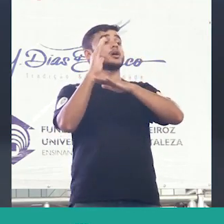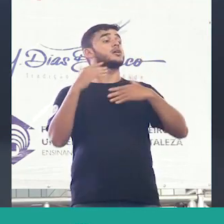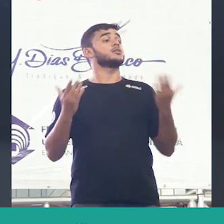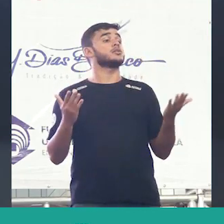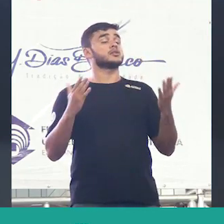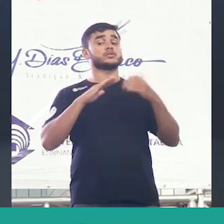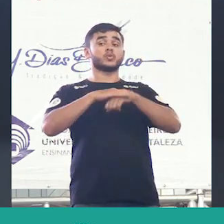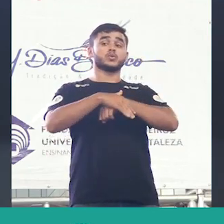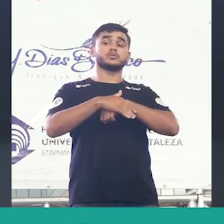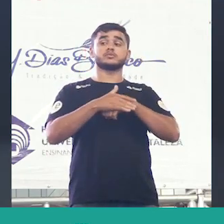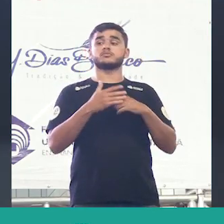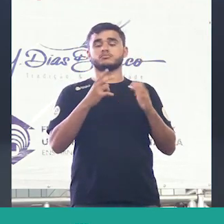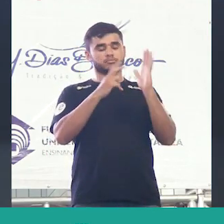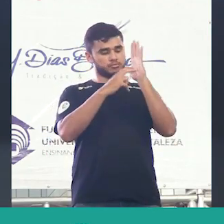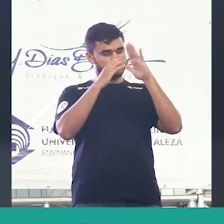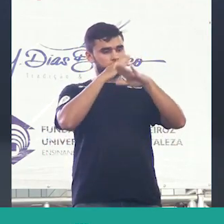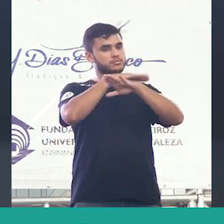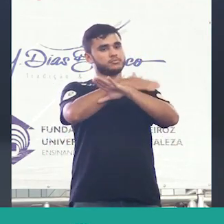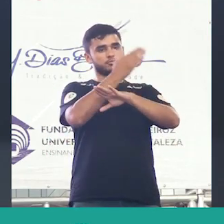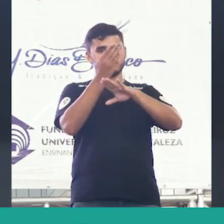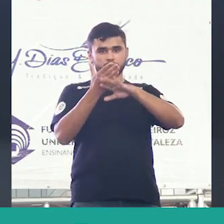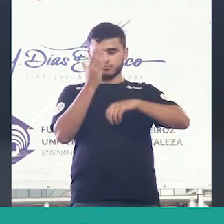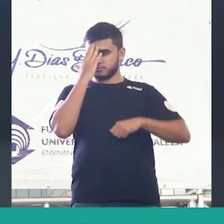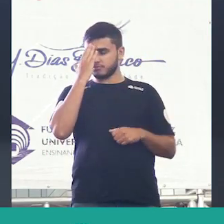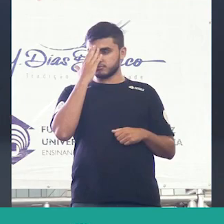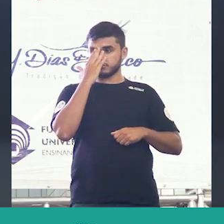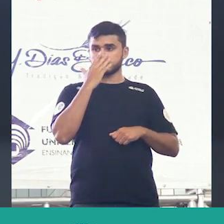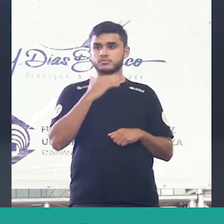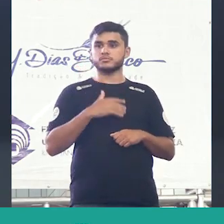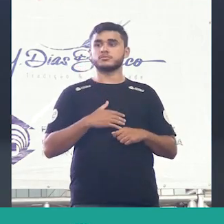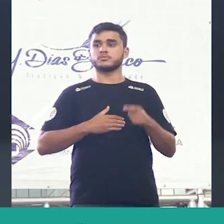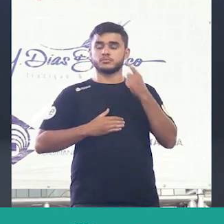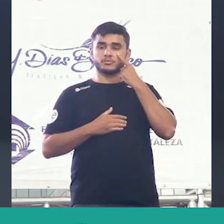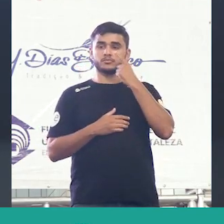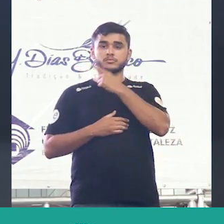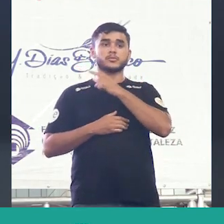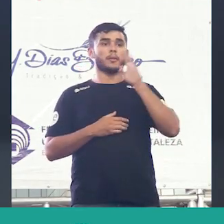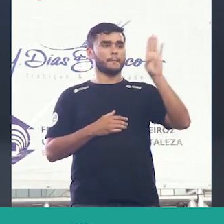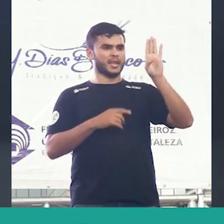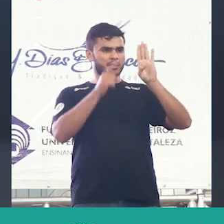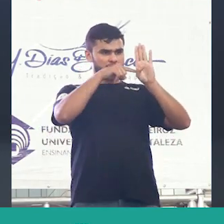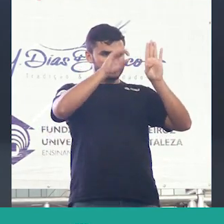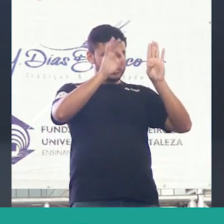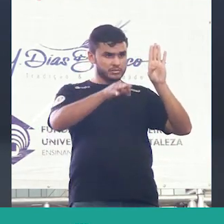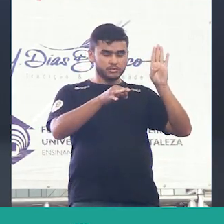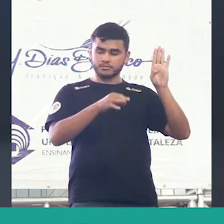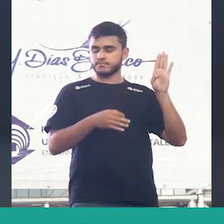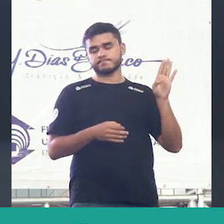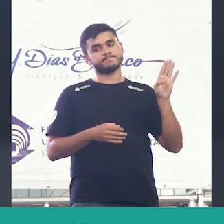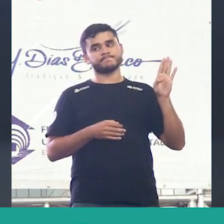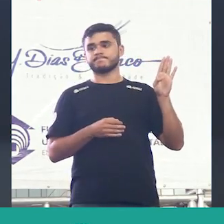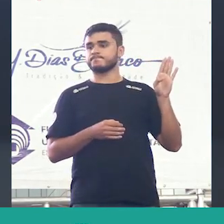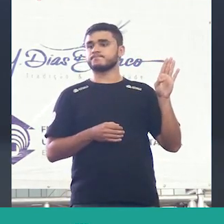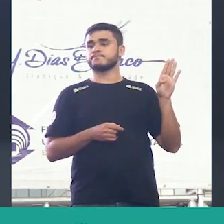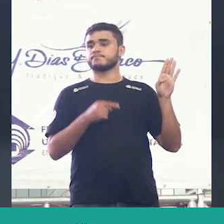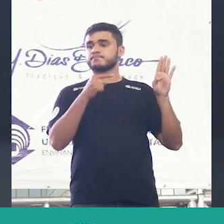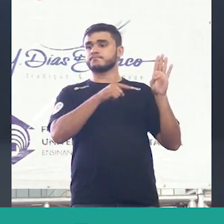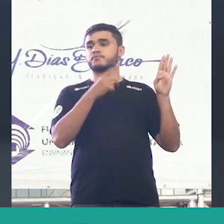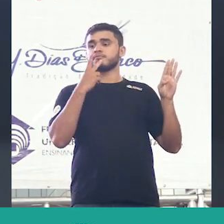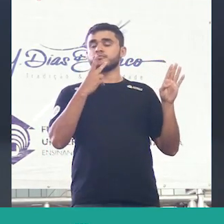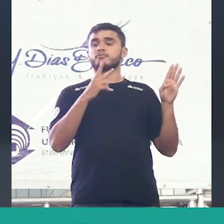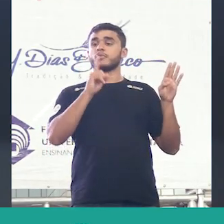noite? De dia. Então vamos lá. Pode ser o item B de bola? Pode? Não, porque o item B de bola